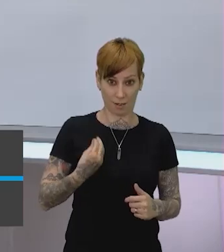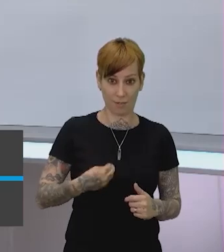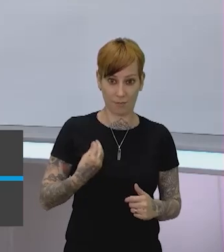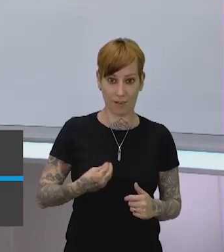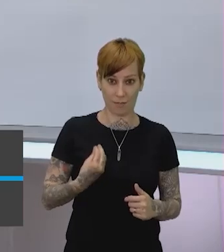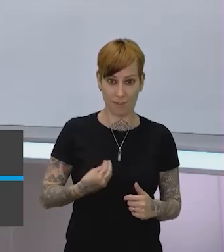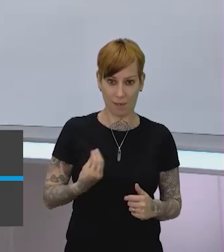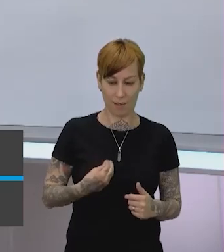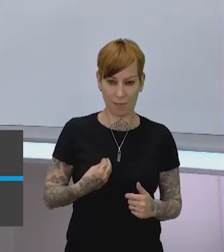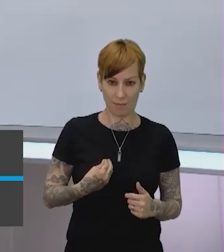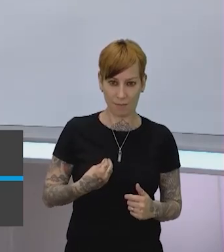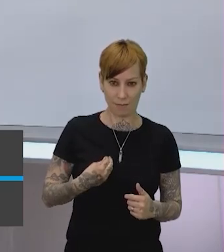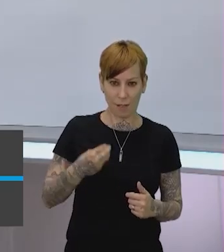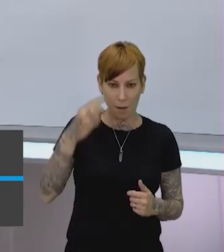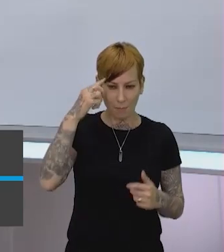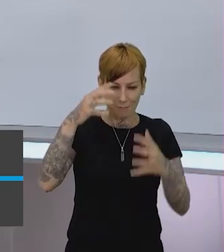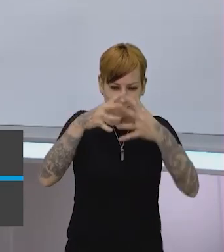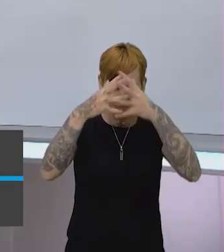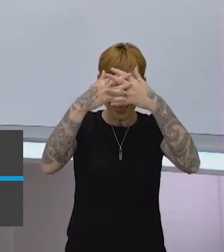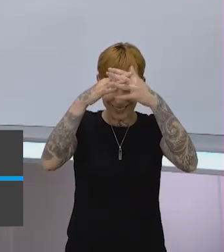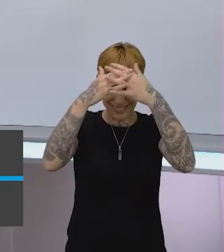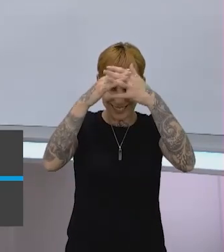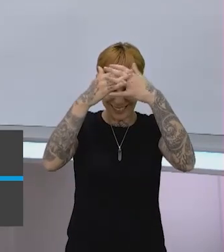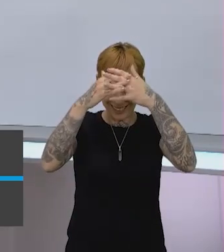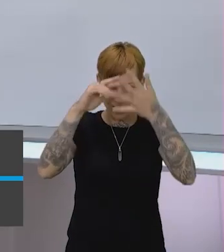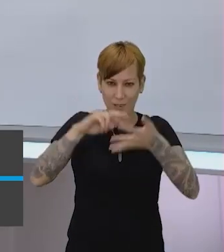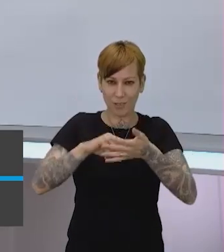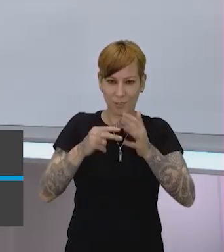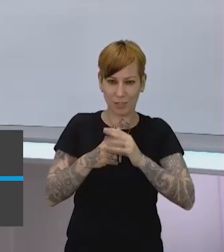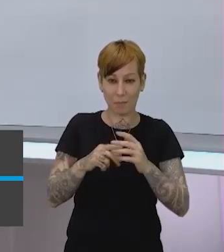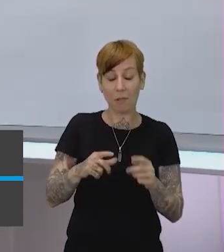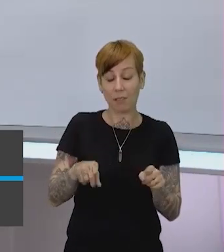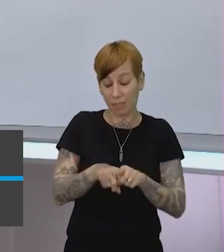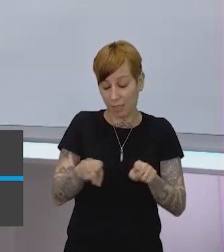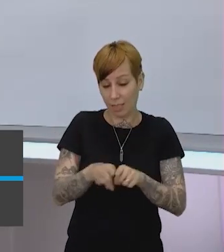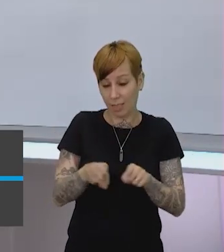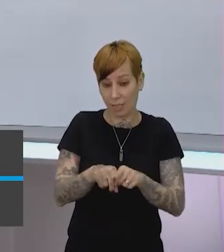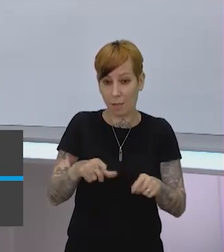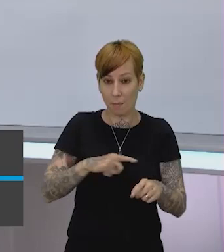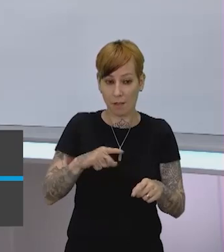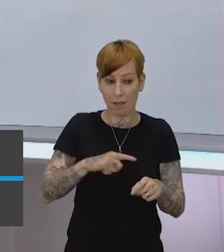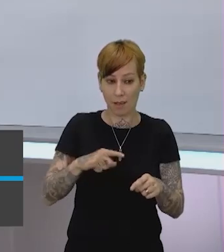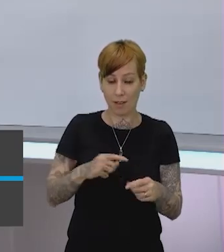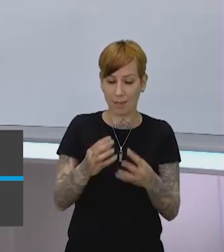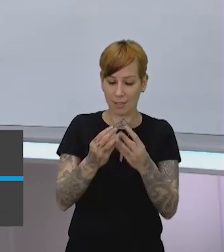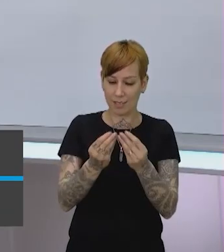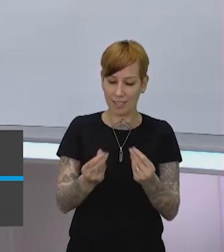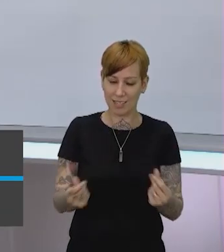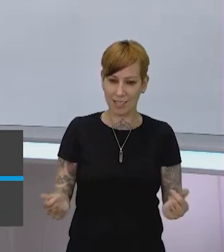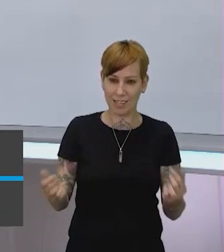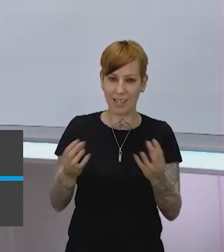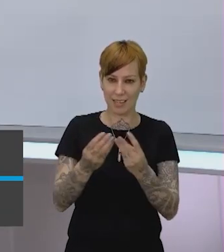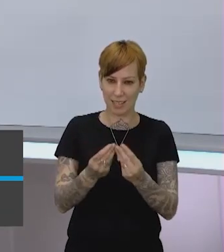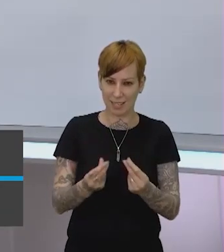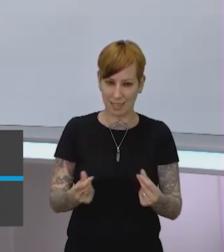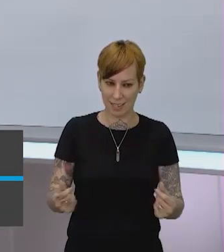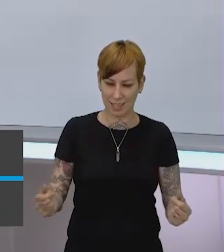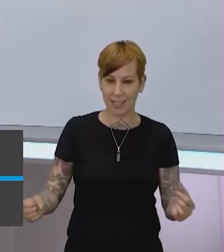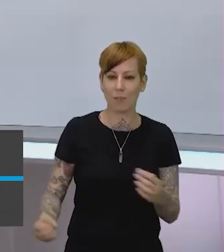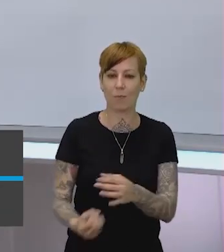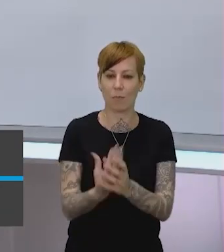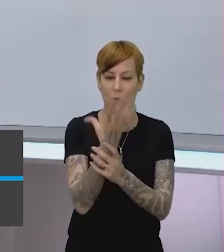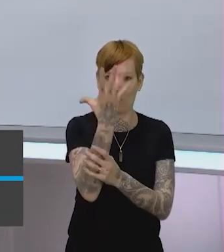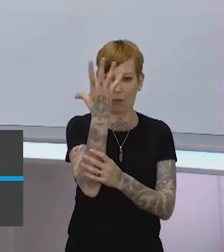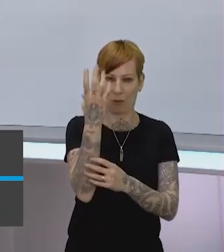ele existe para uma consciência que é a nossa, e ao mesmo tempo ele tem uma essência, ou seja, ele tem uma constituição, uma estrutura,